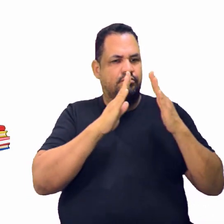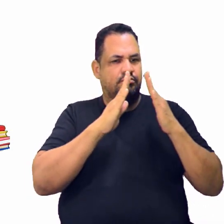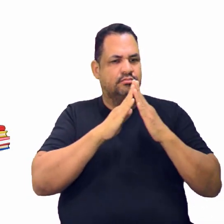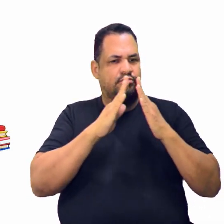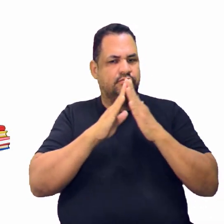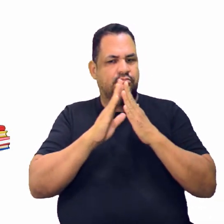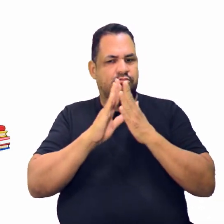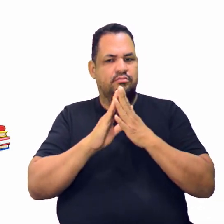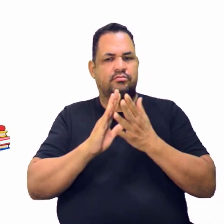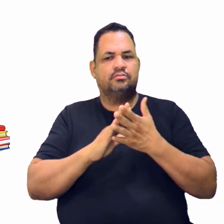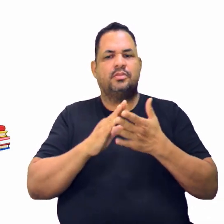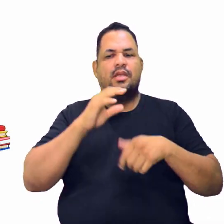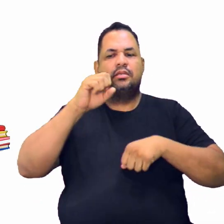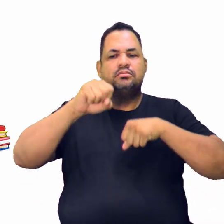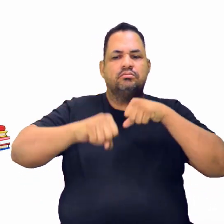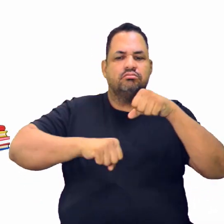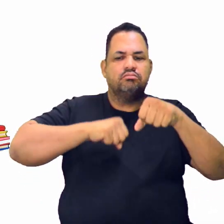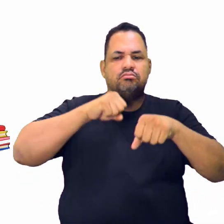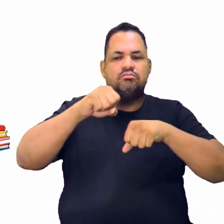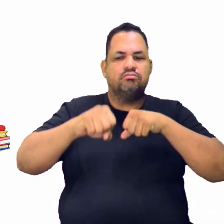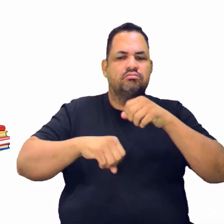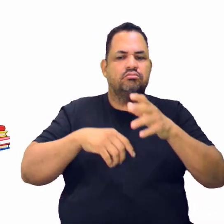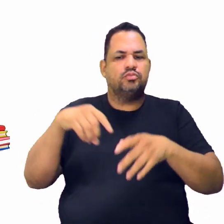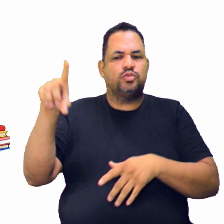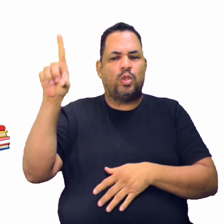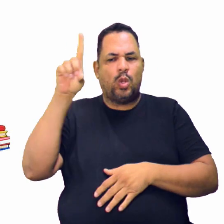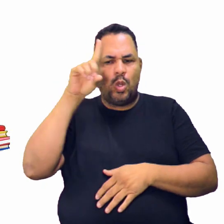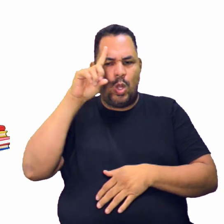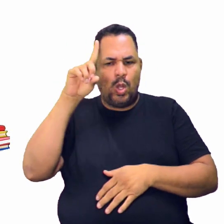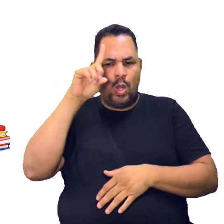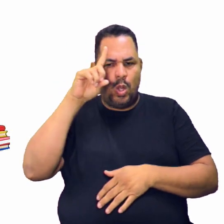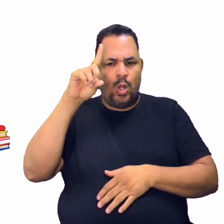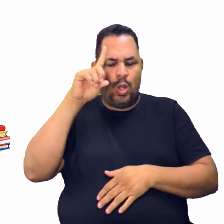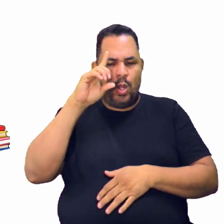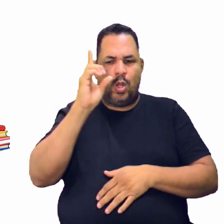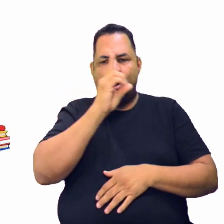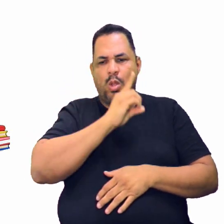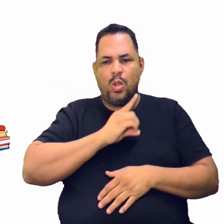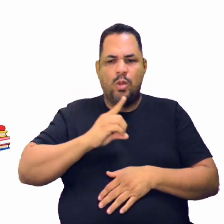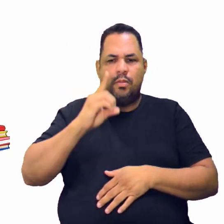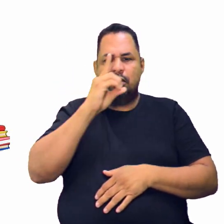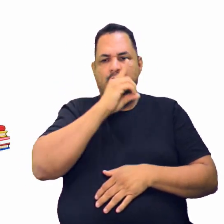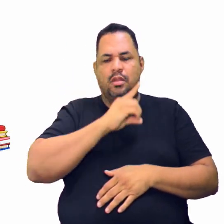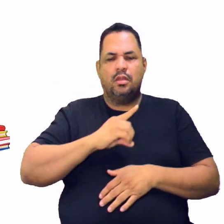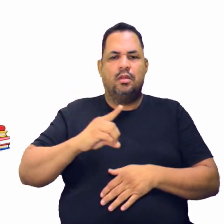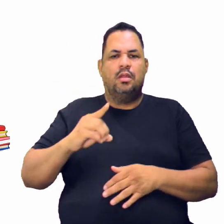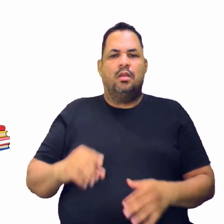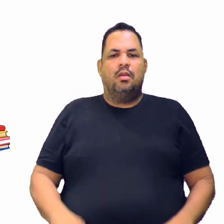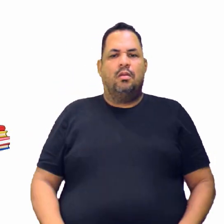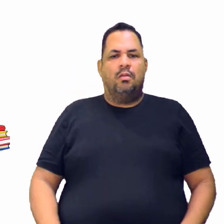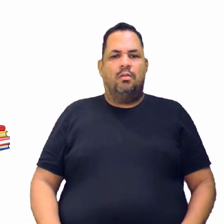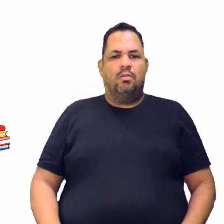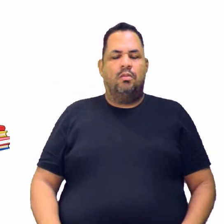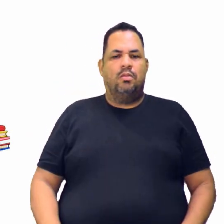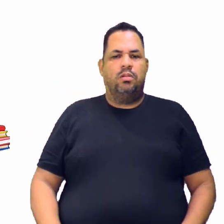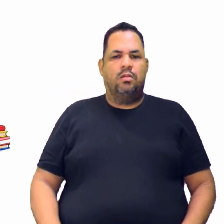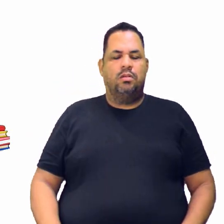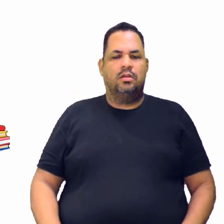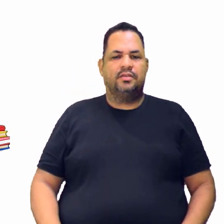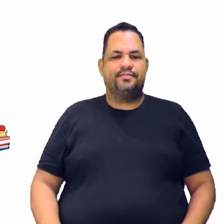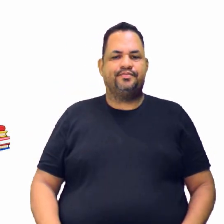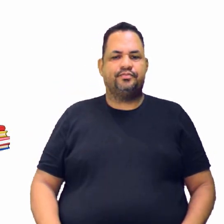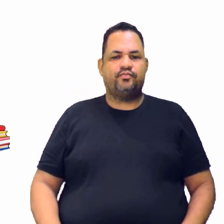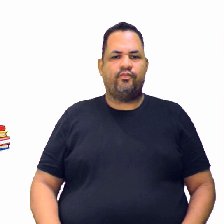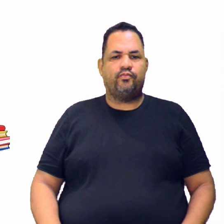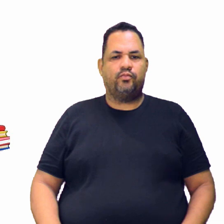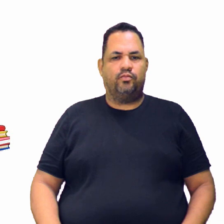todo domingo. Eu estou falando de quem? Vamos lá? Ó, do vizinho. É mesmo? Deixa eu